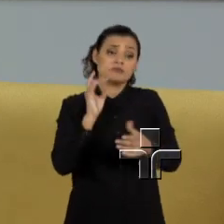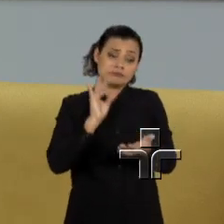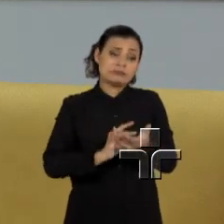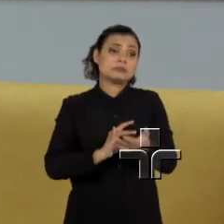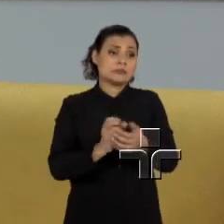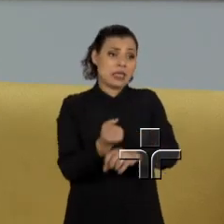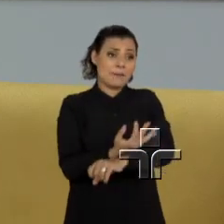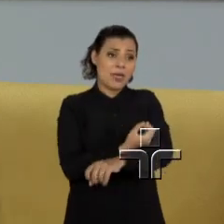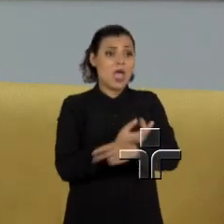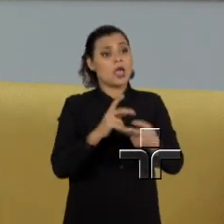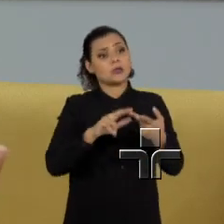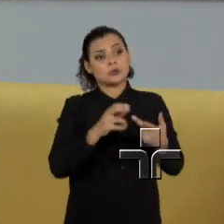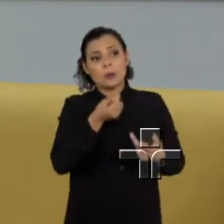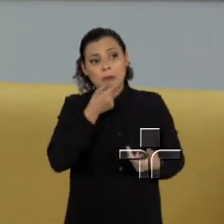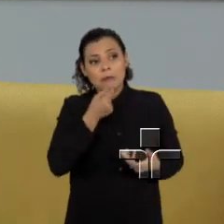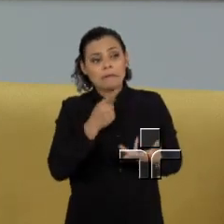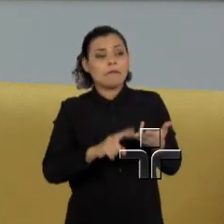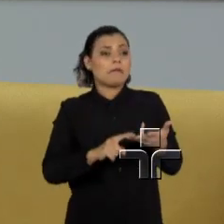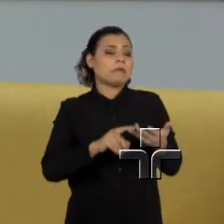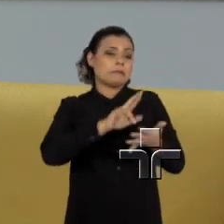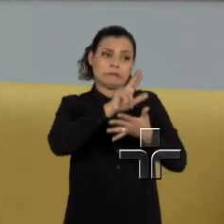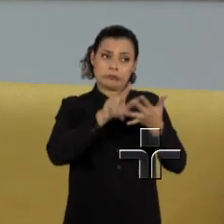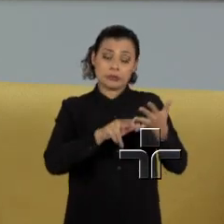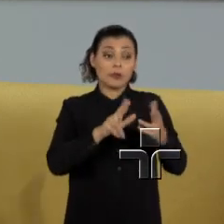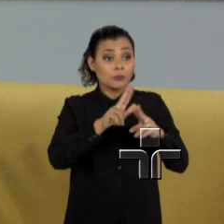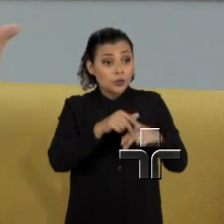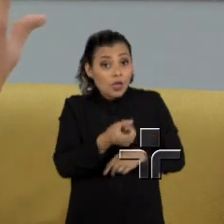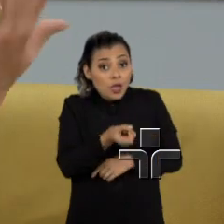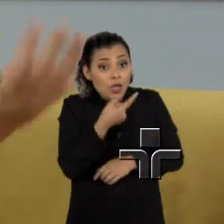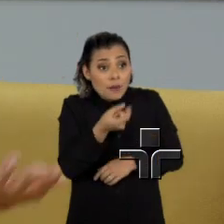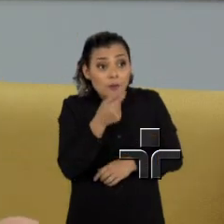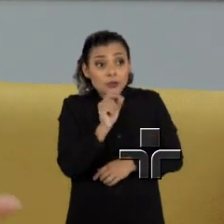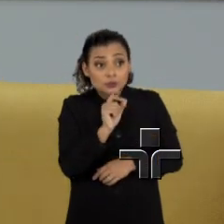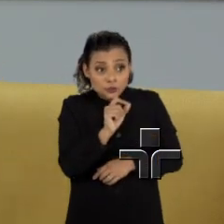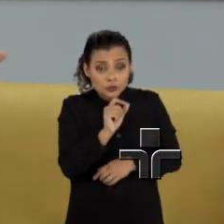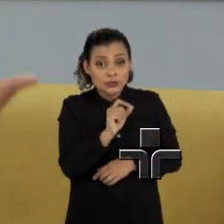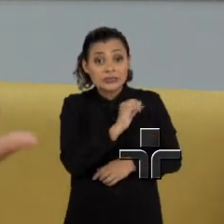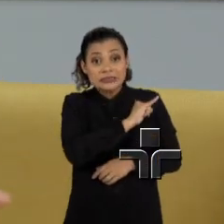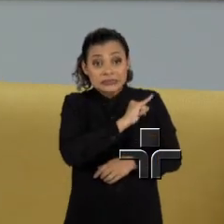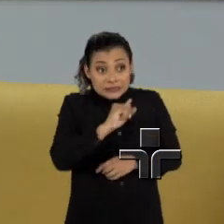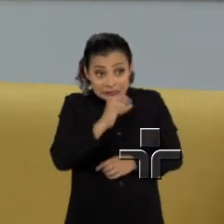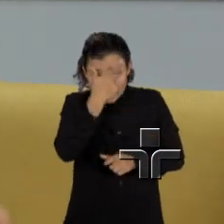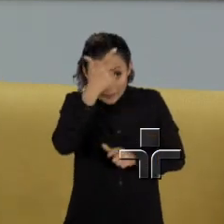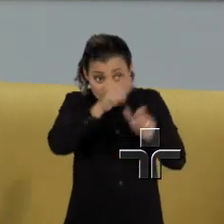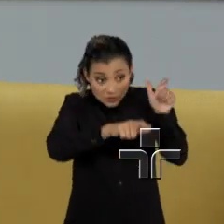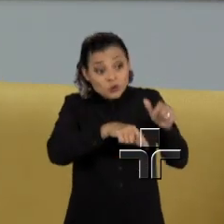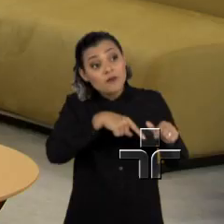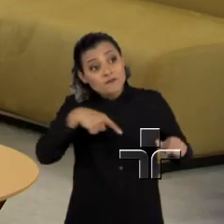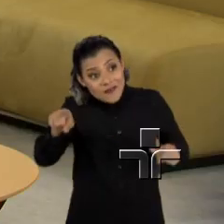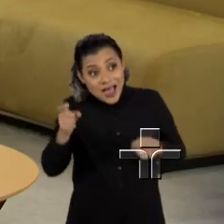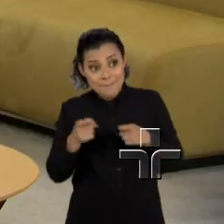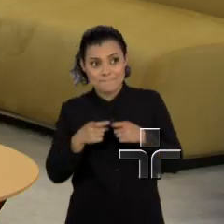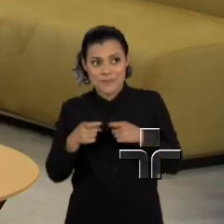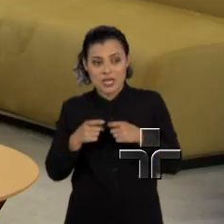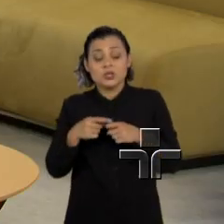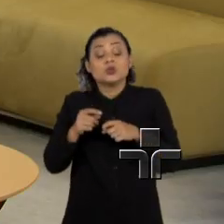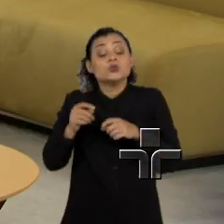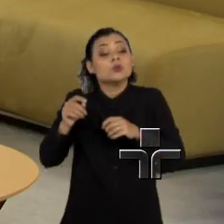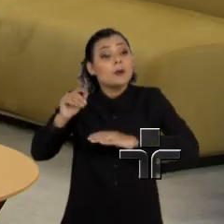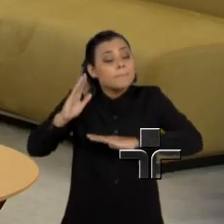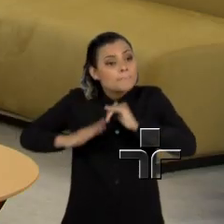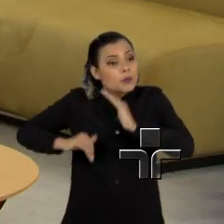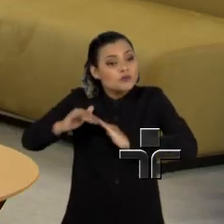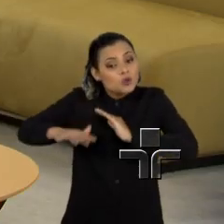de medicações. A melatonina só deve ser dada se esse indivíduo for a um médico especialista em medicina do